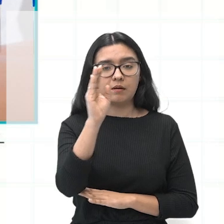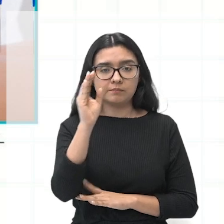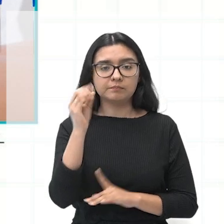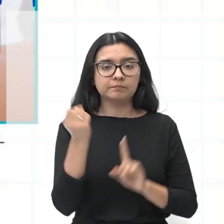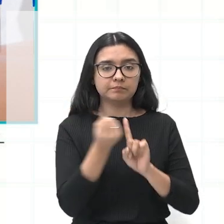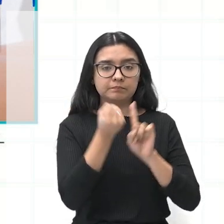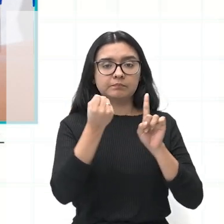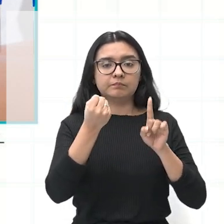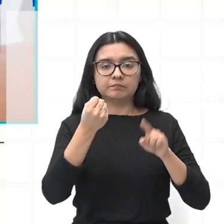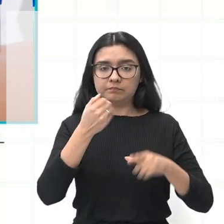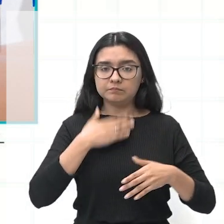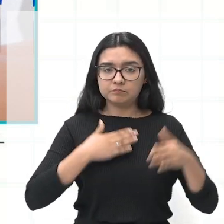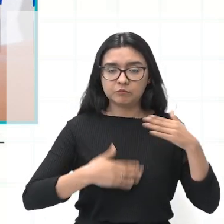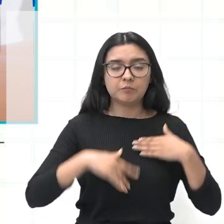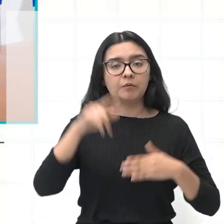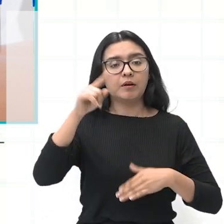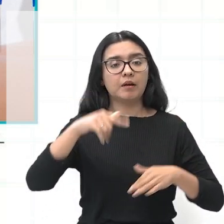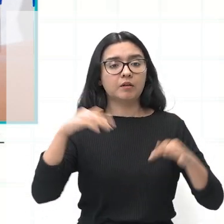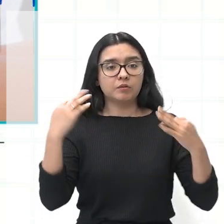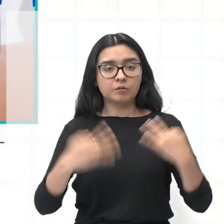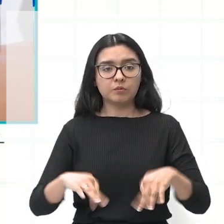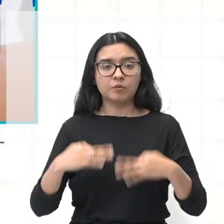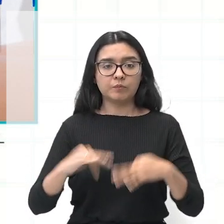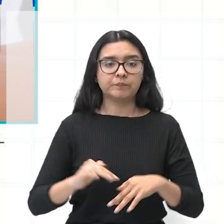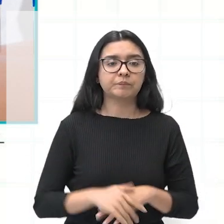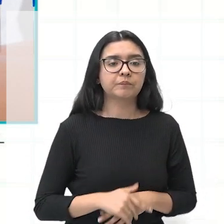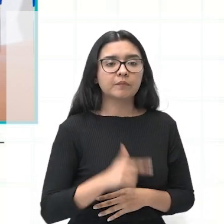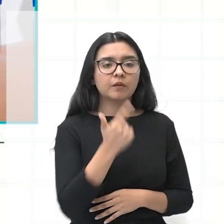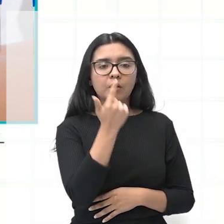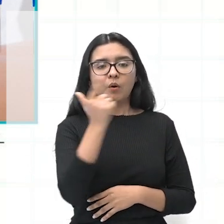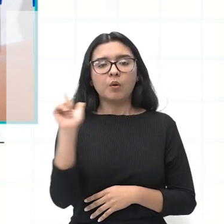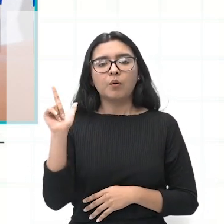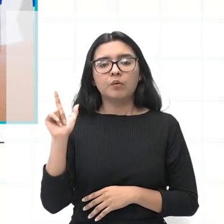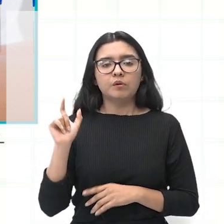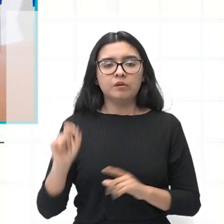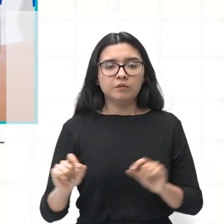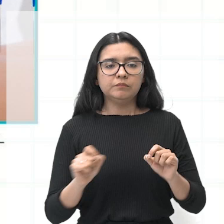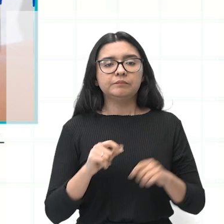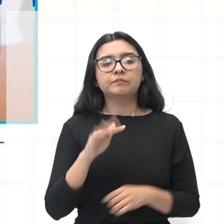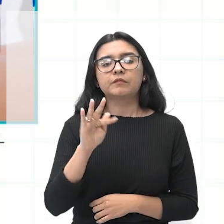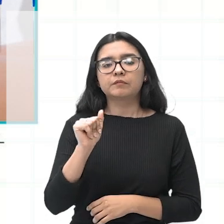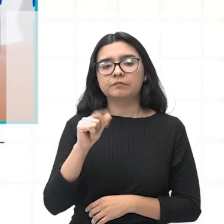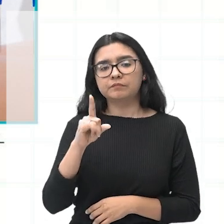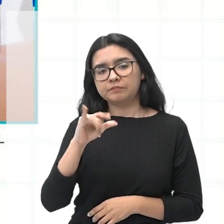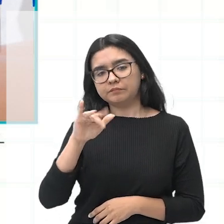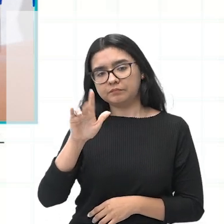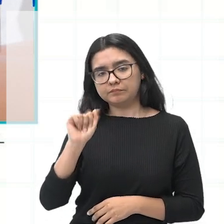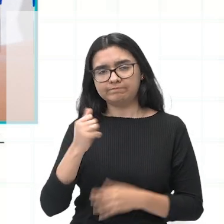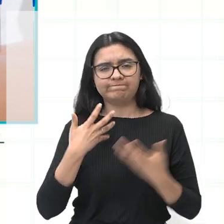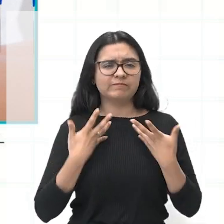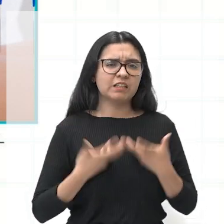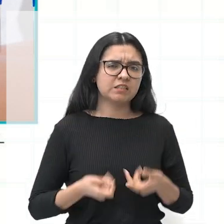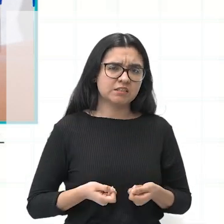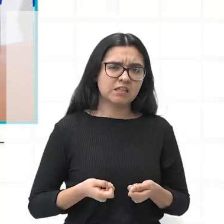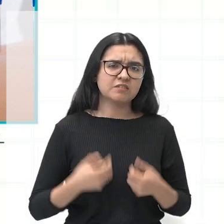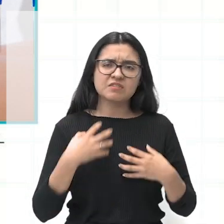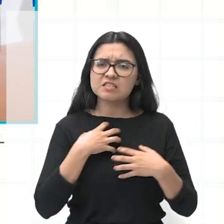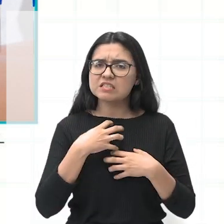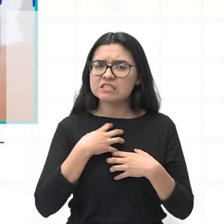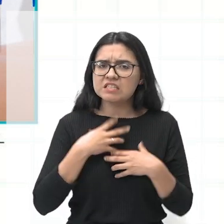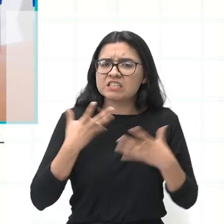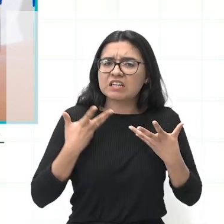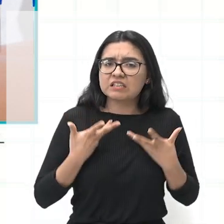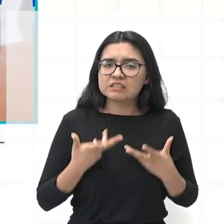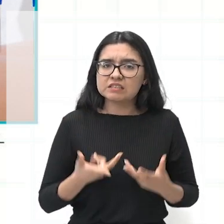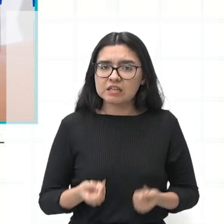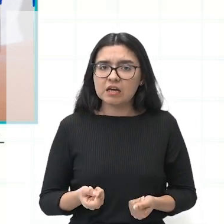nosso corpo é a dor. Outro impacto que ele pode causar, olha só, é a fadiga, que é aquela sensação de